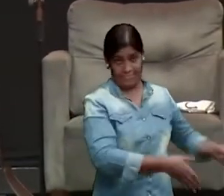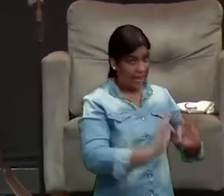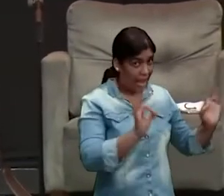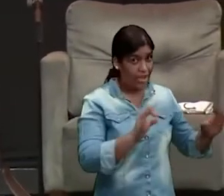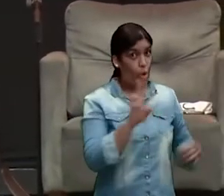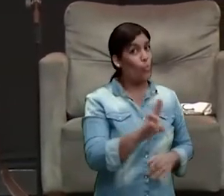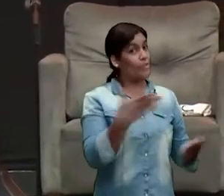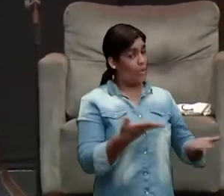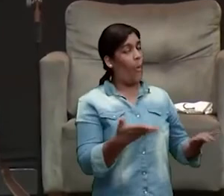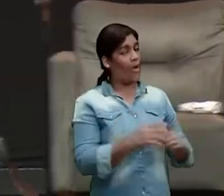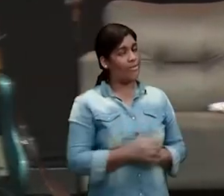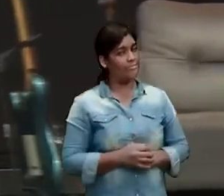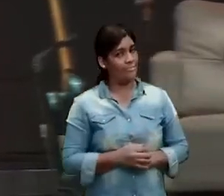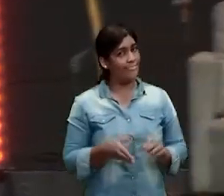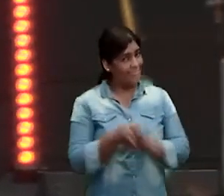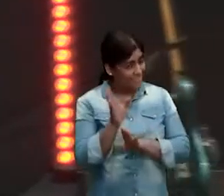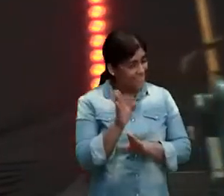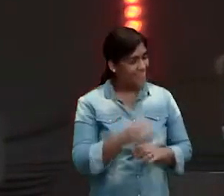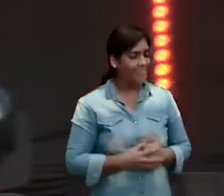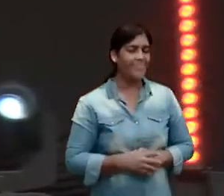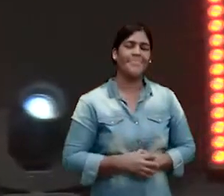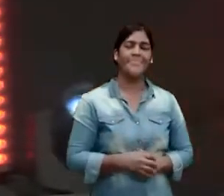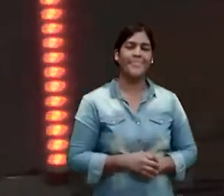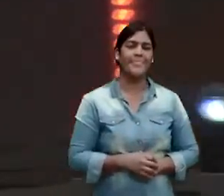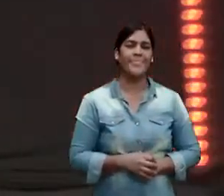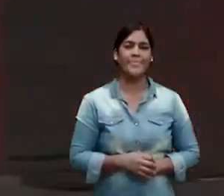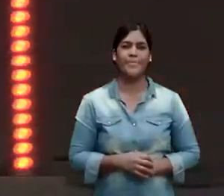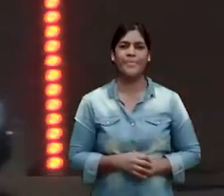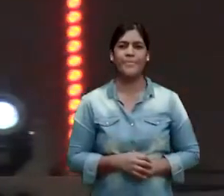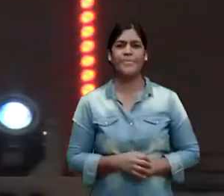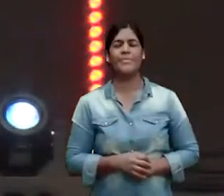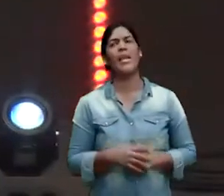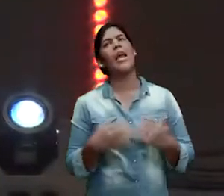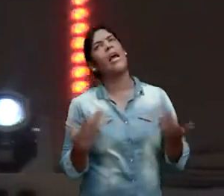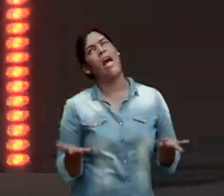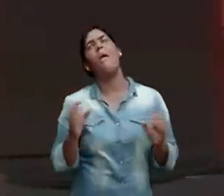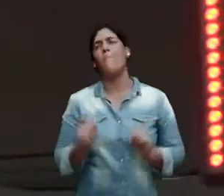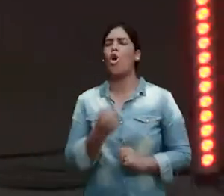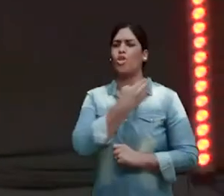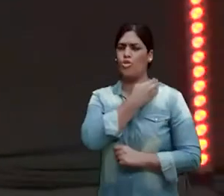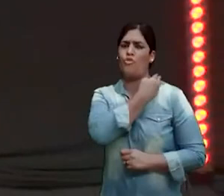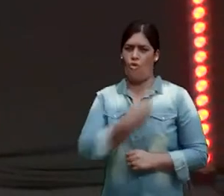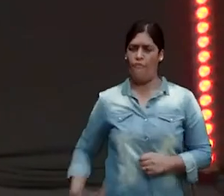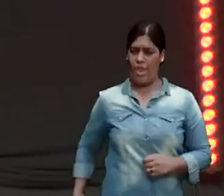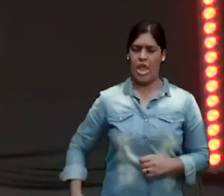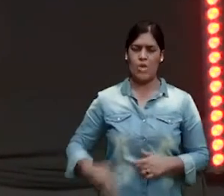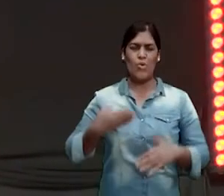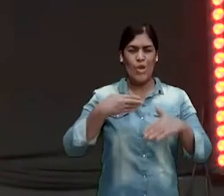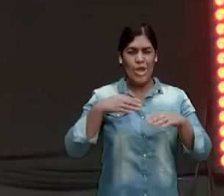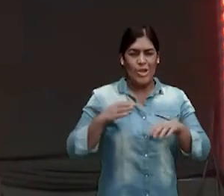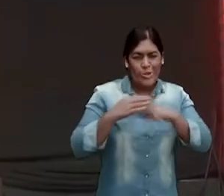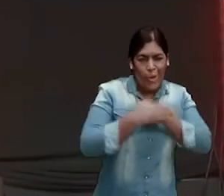o usa agora tá ah ah mas pode ter sido do governo o governo escondeu